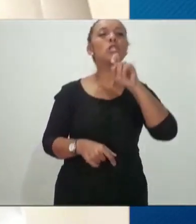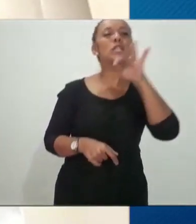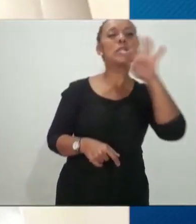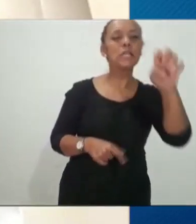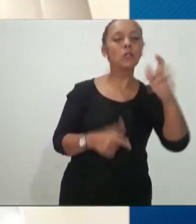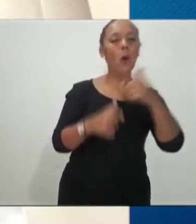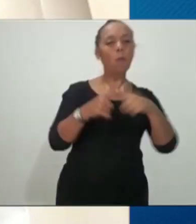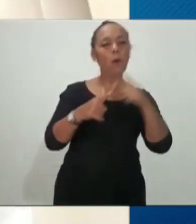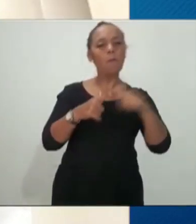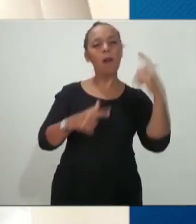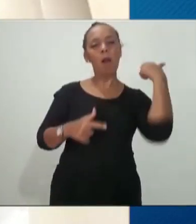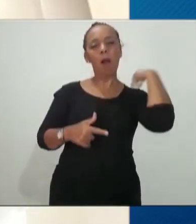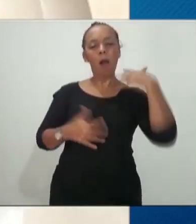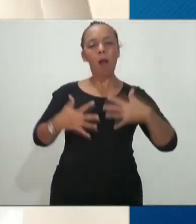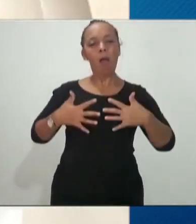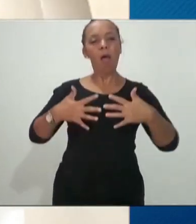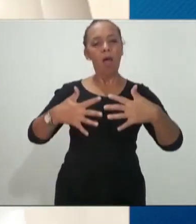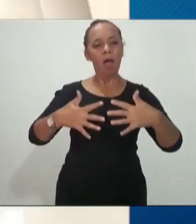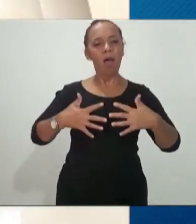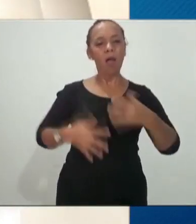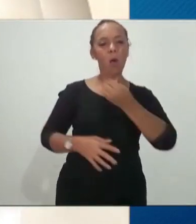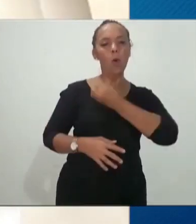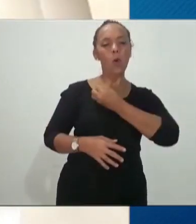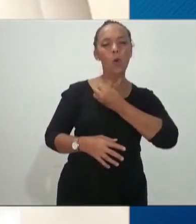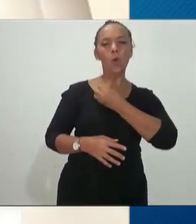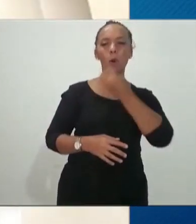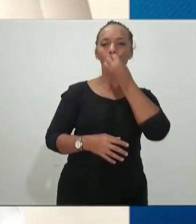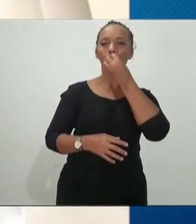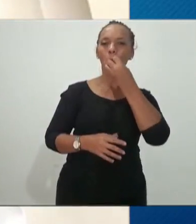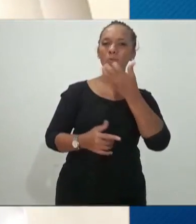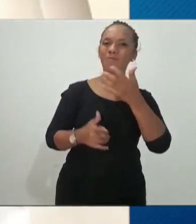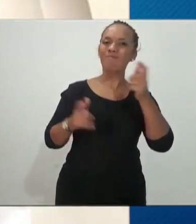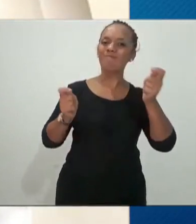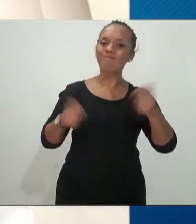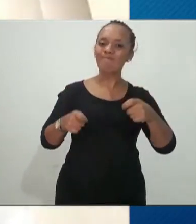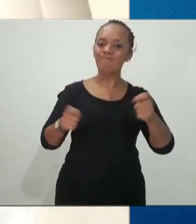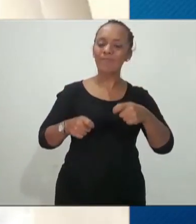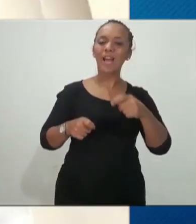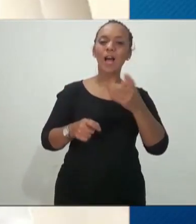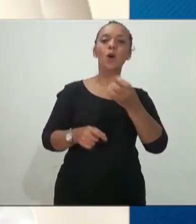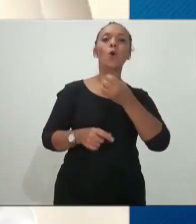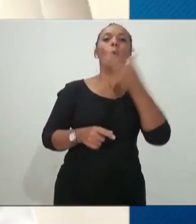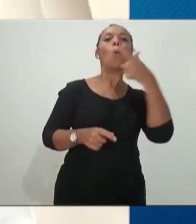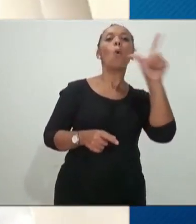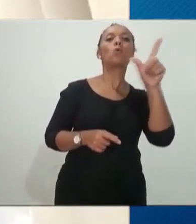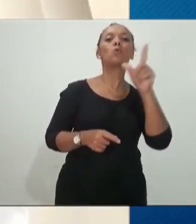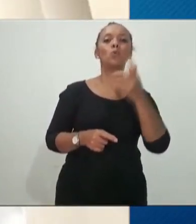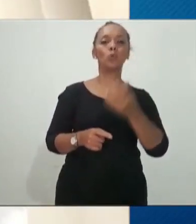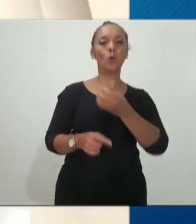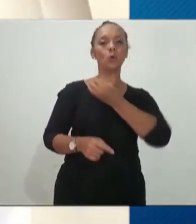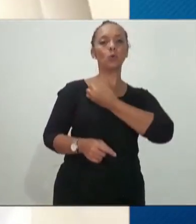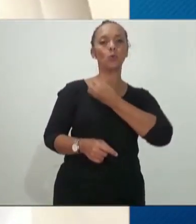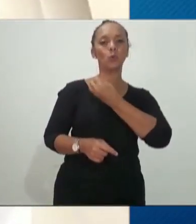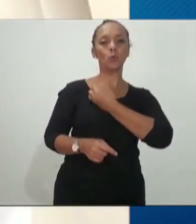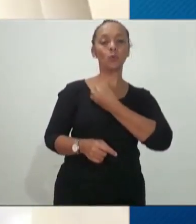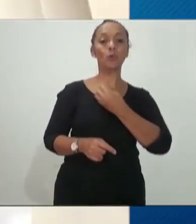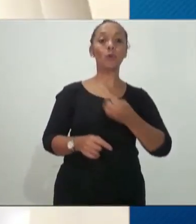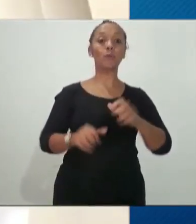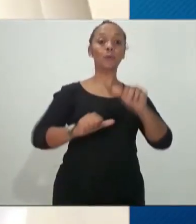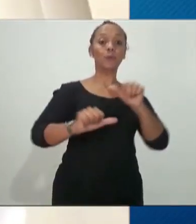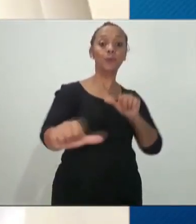enfisema pulmonar, o nível de saturação aceitável é outro. Então, essa avaliação